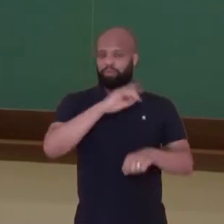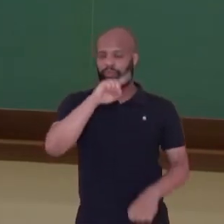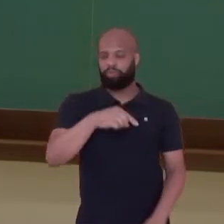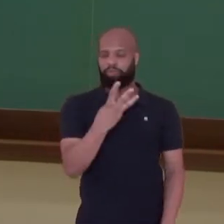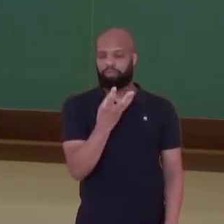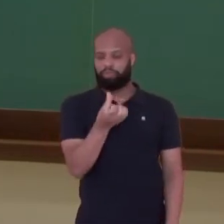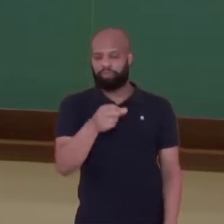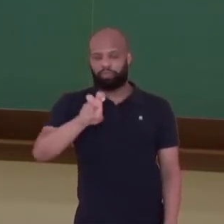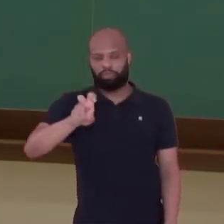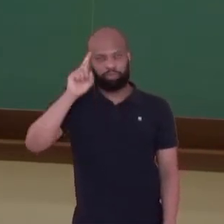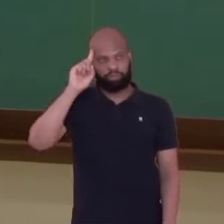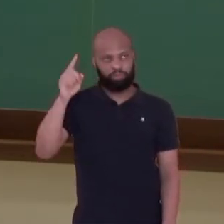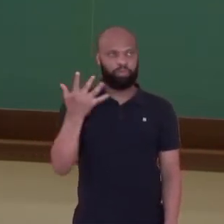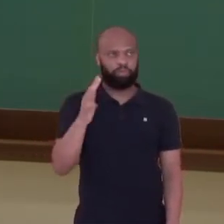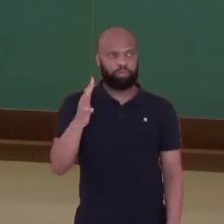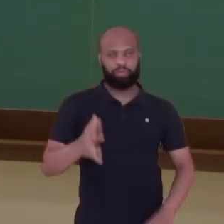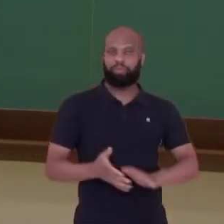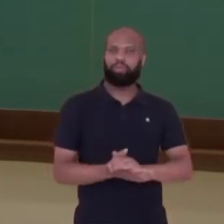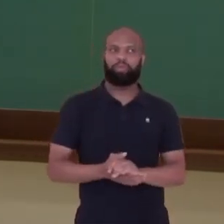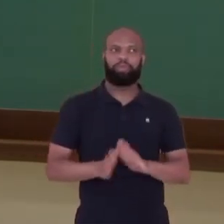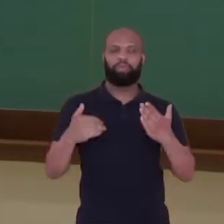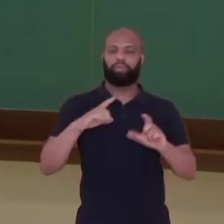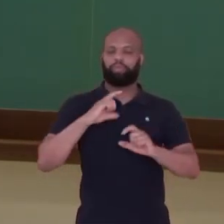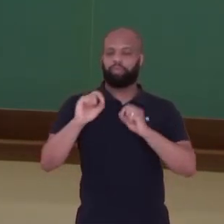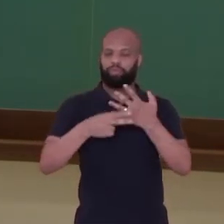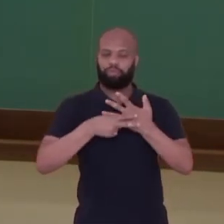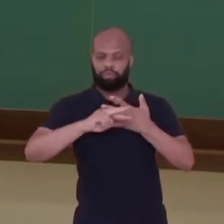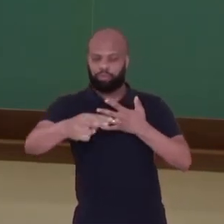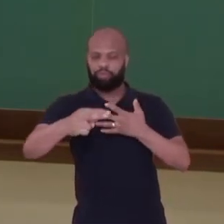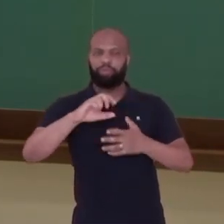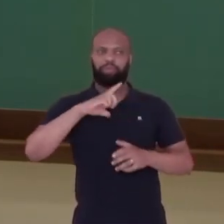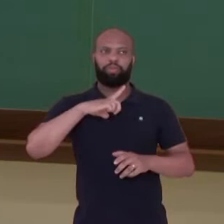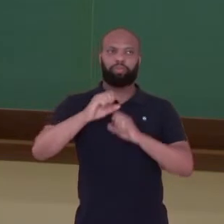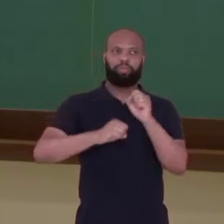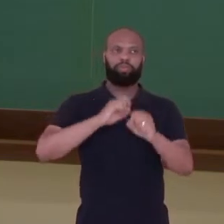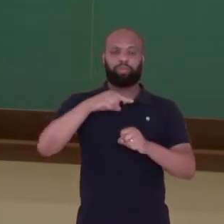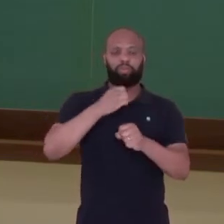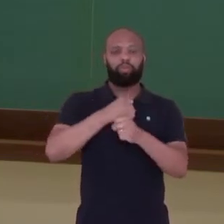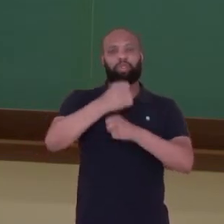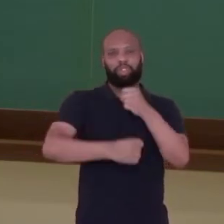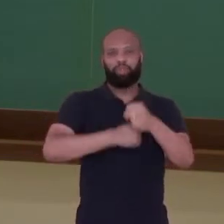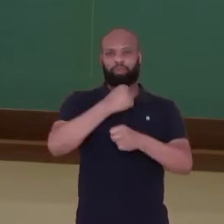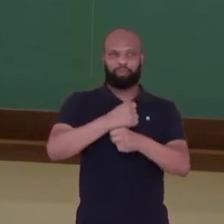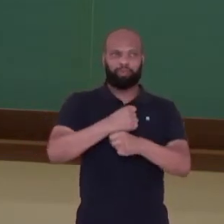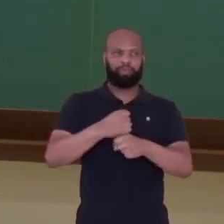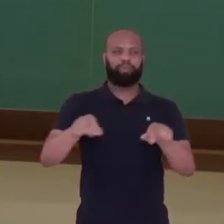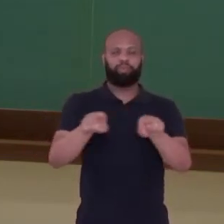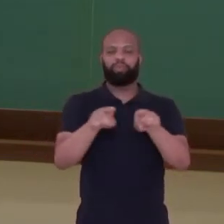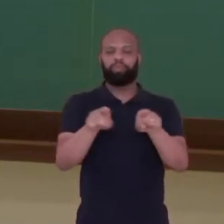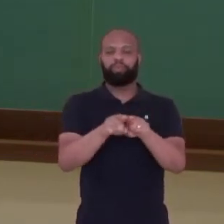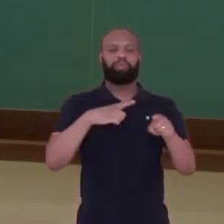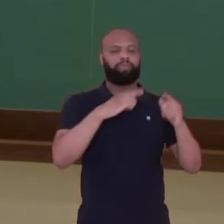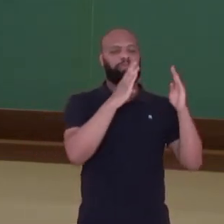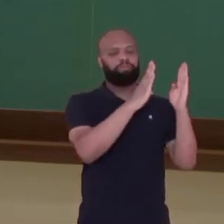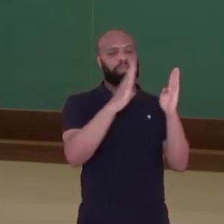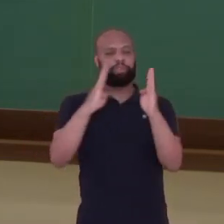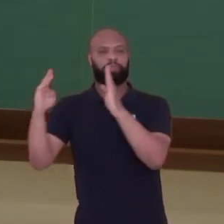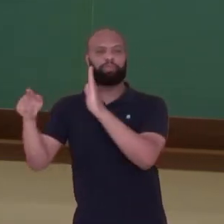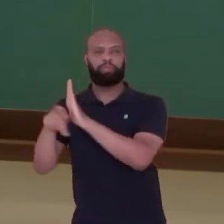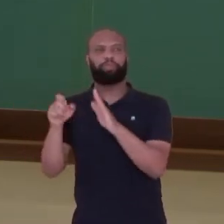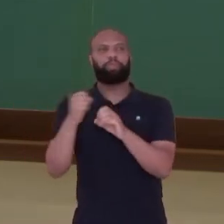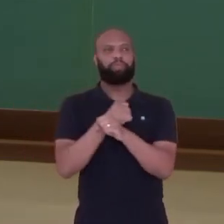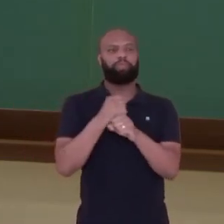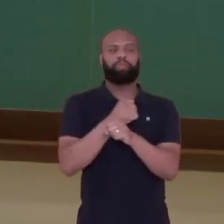365 dias aproximadamente. Como consequência, o ano civil. Além disso, as estações do ano.